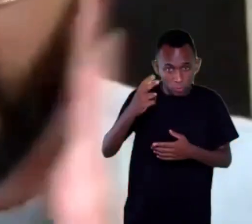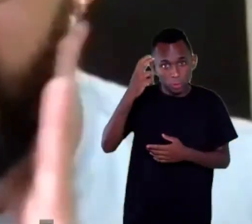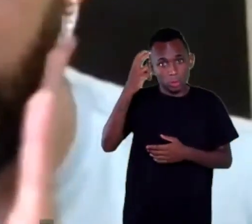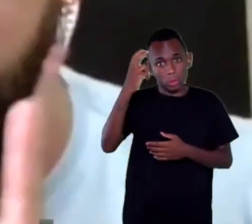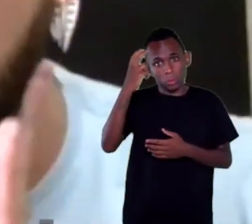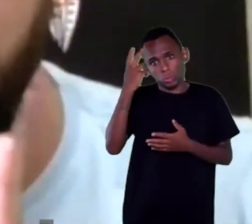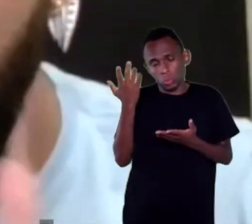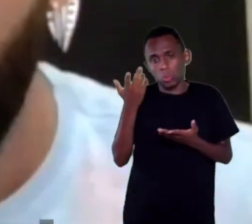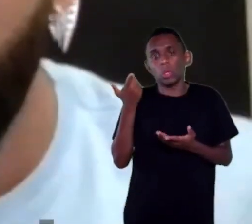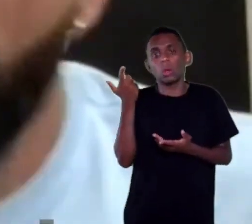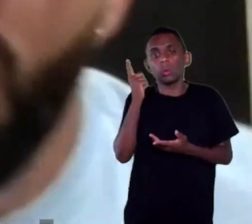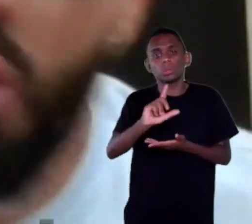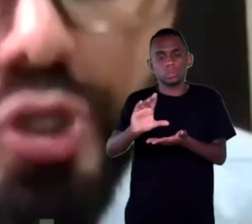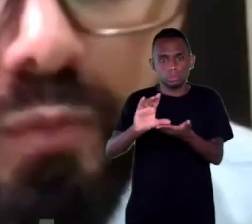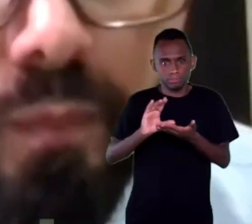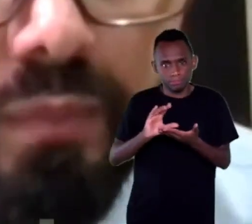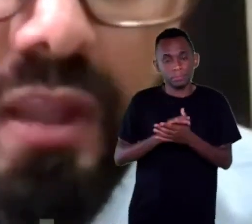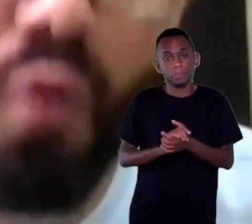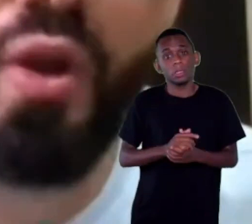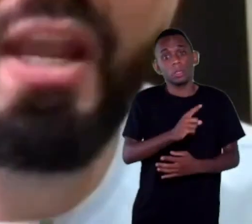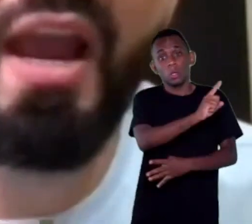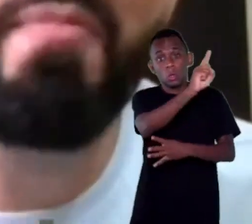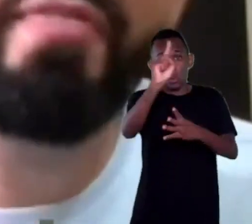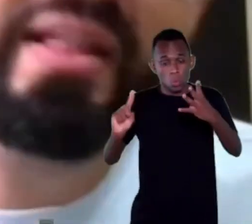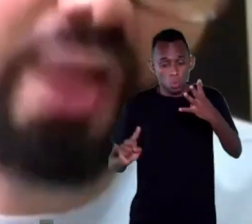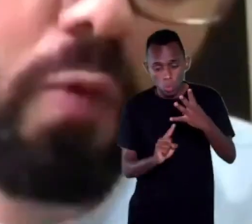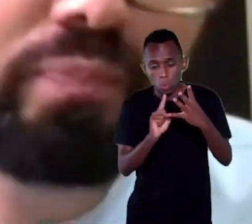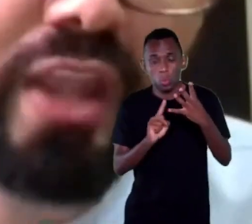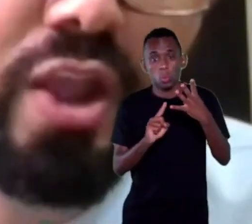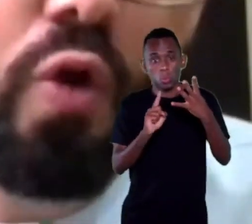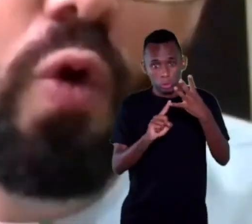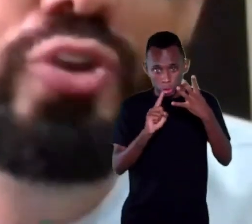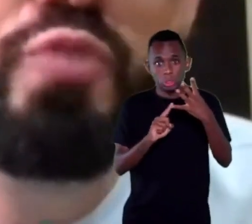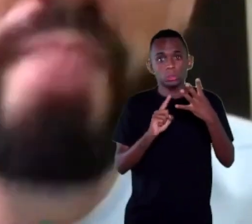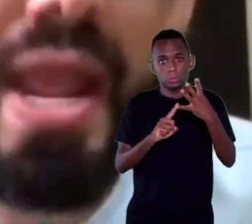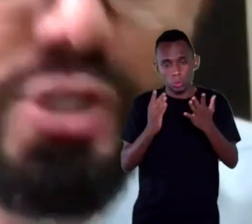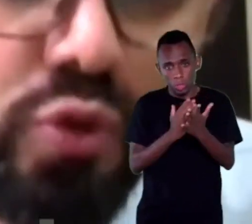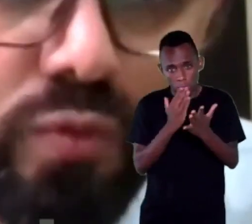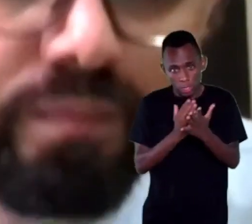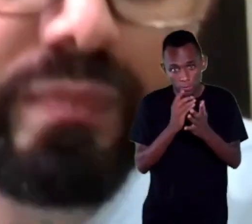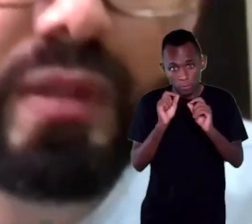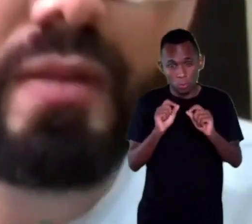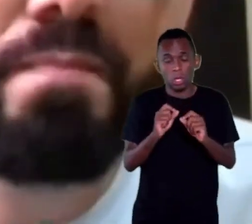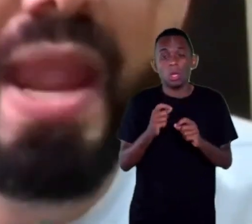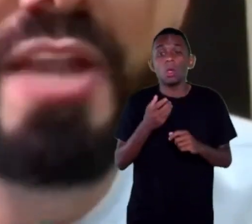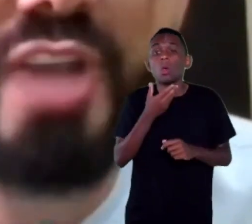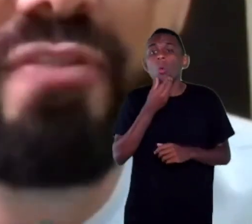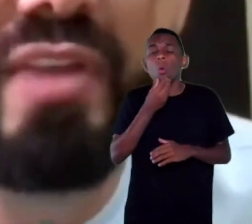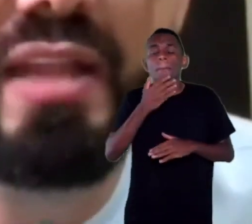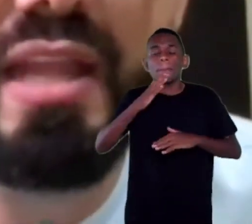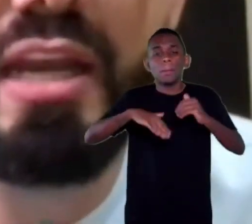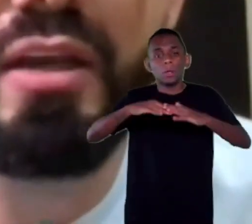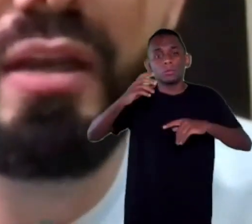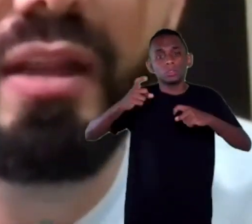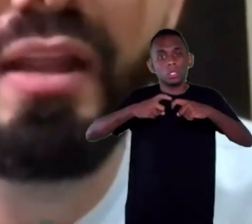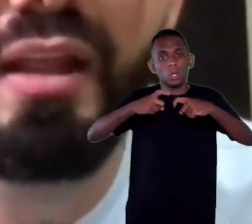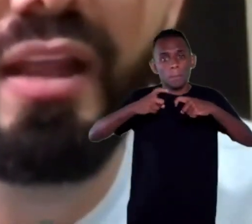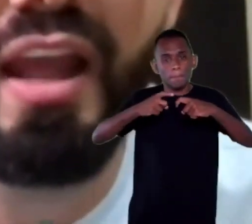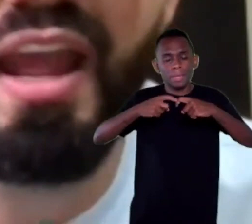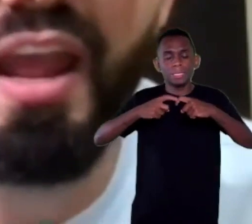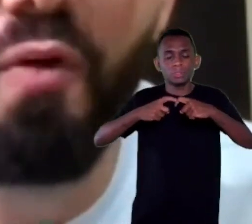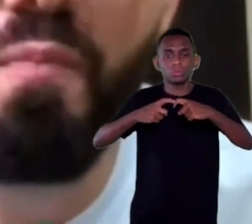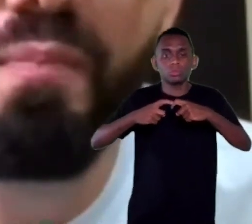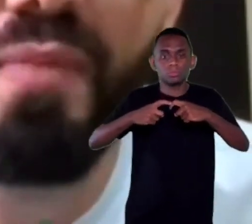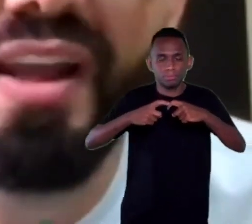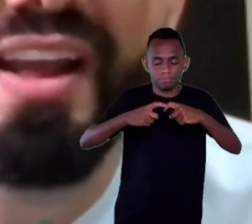na fase de captação. E o último, que é o Origami Fatal, onde um médico perde a filha dele. Fantástico.